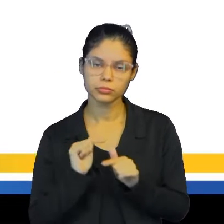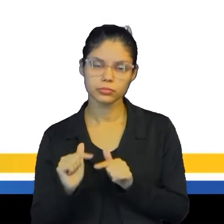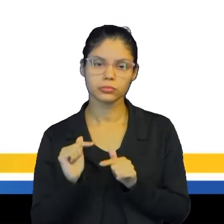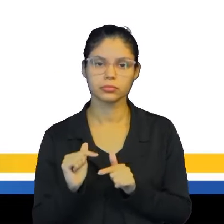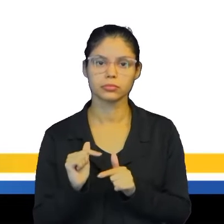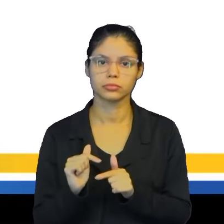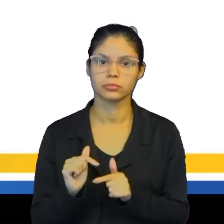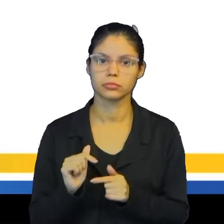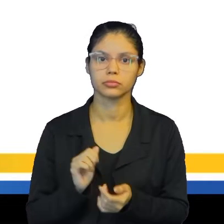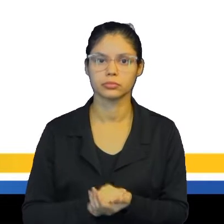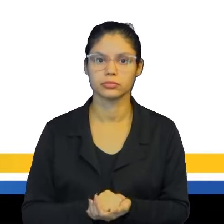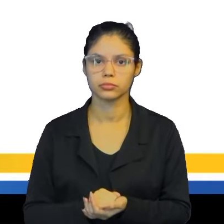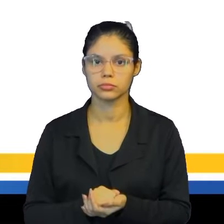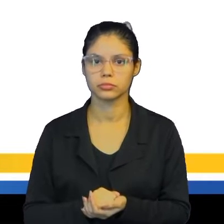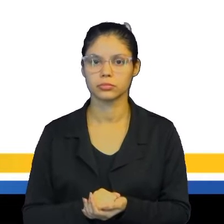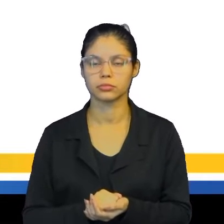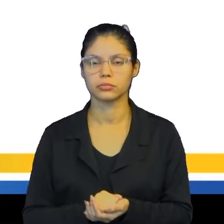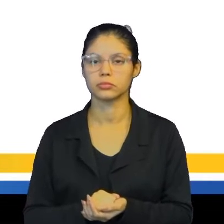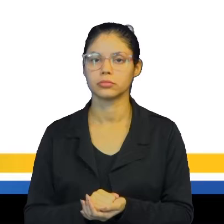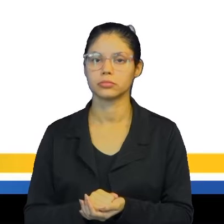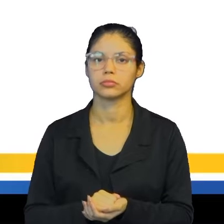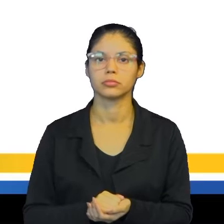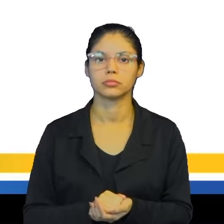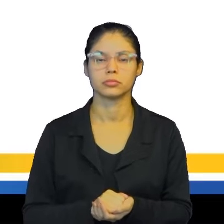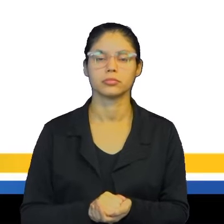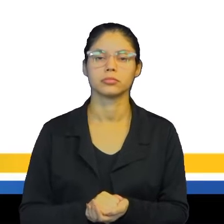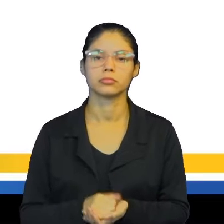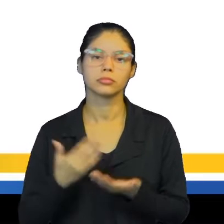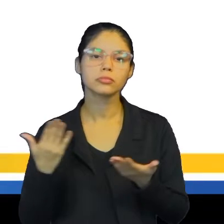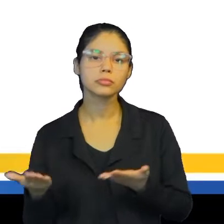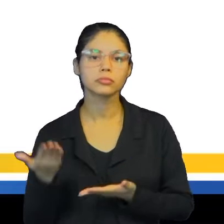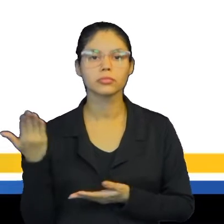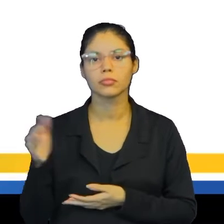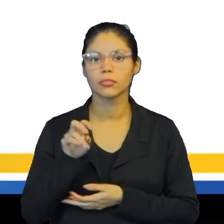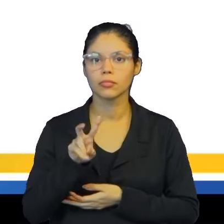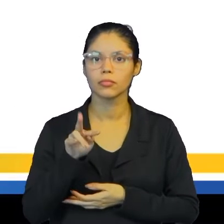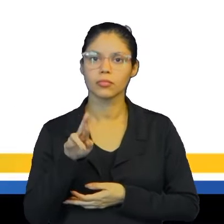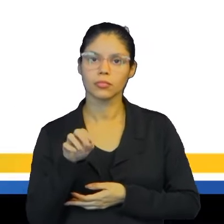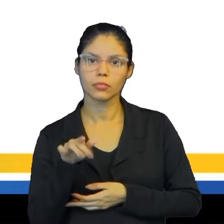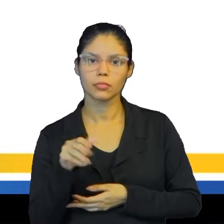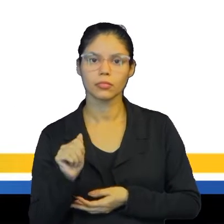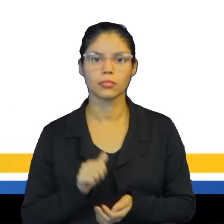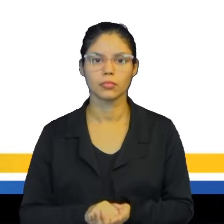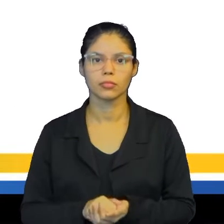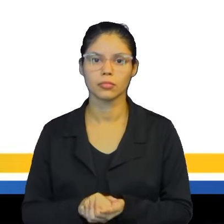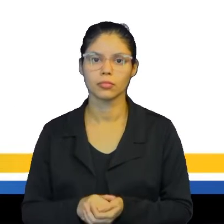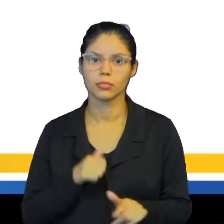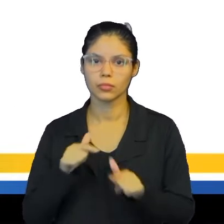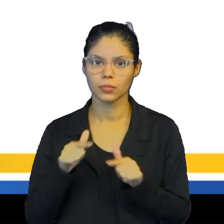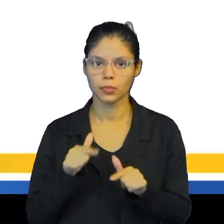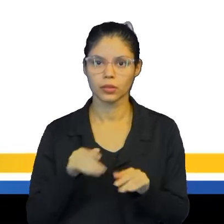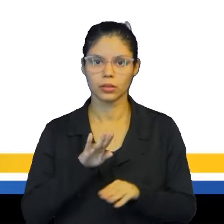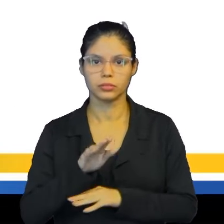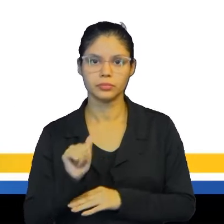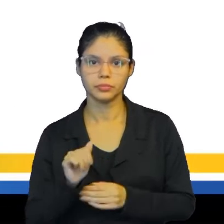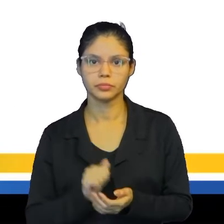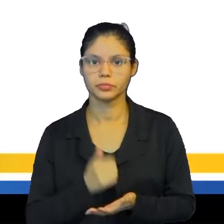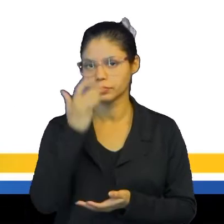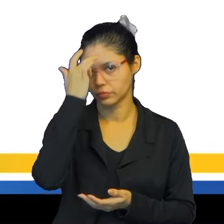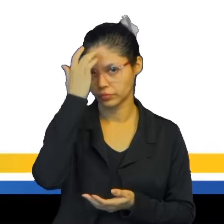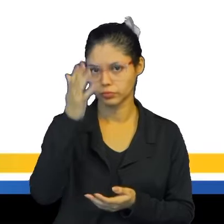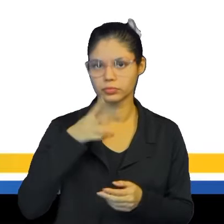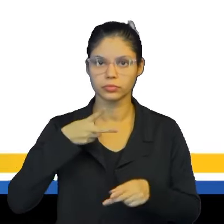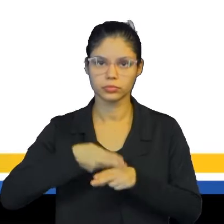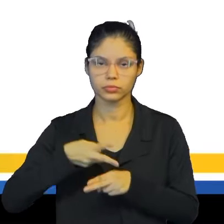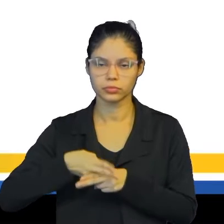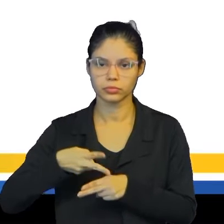tá? De se trabalhar com esse tipo de modelagem. Então vamos lá, vantagens, né? O trabalho no plano bidimensional,